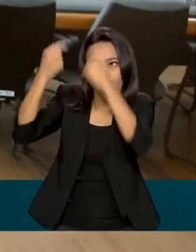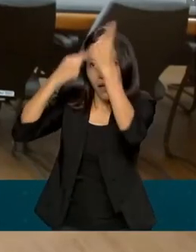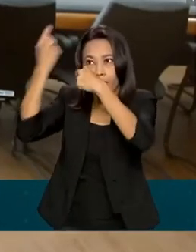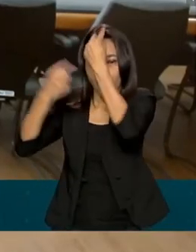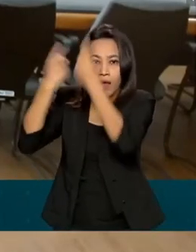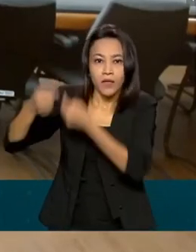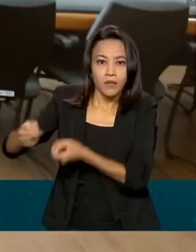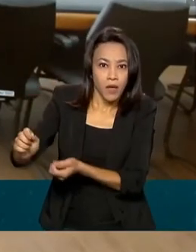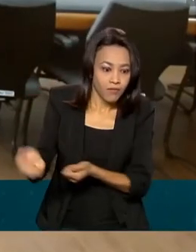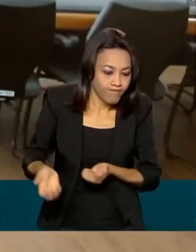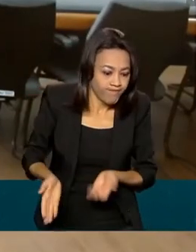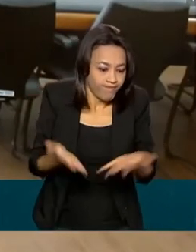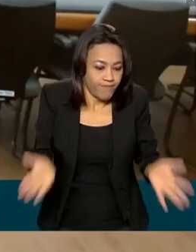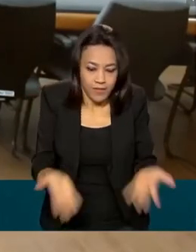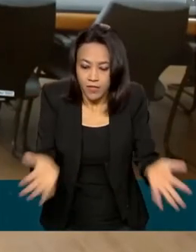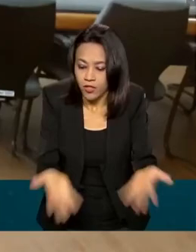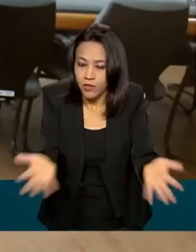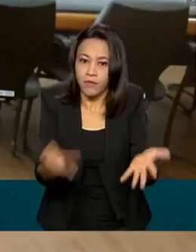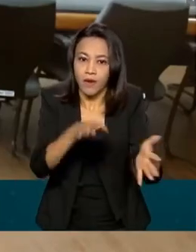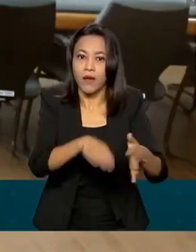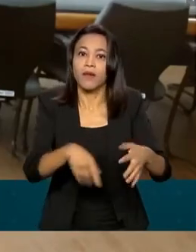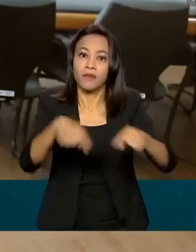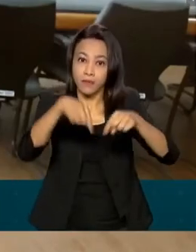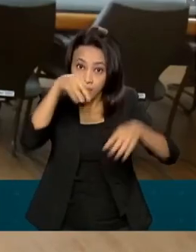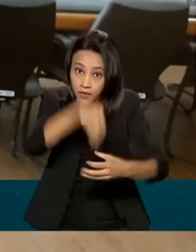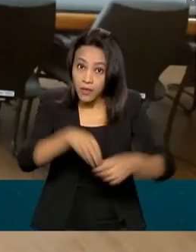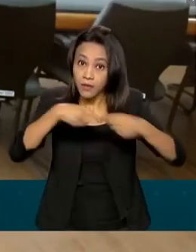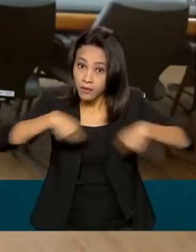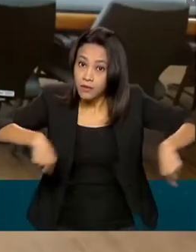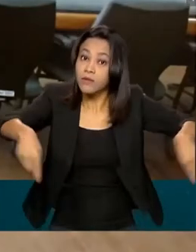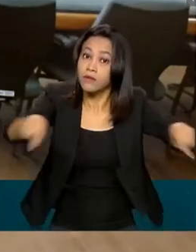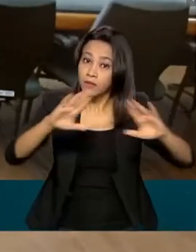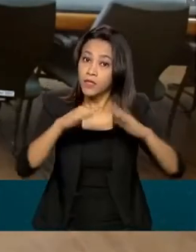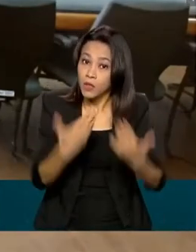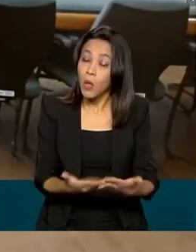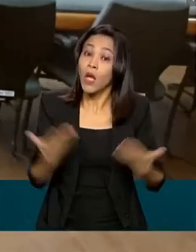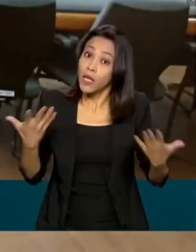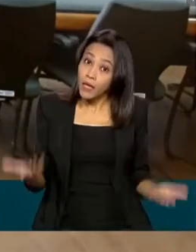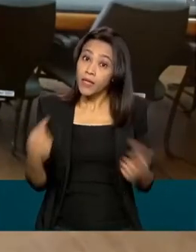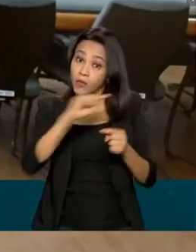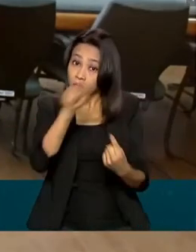atividades para a sala de aula, e a Olimpíada Mirim tem esse objetivo.